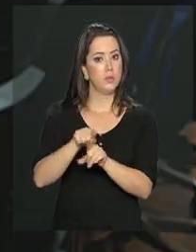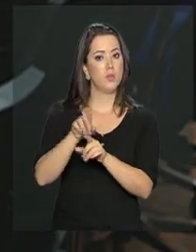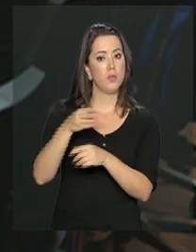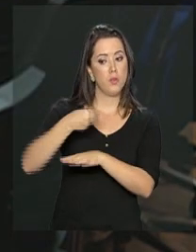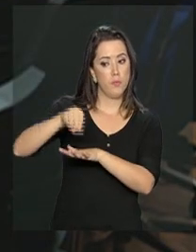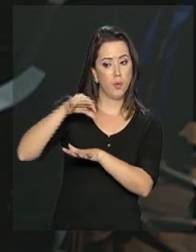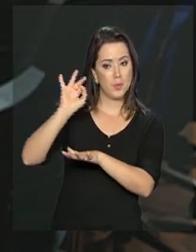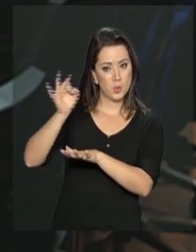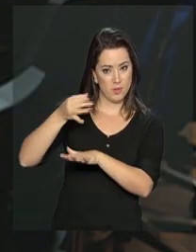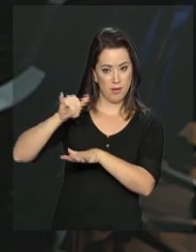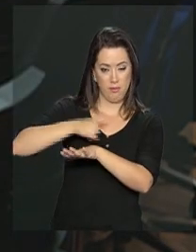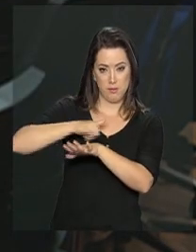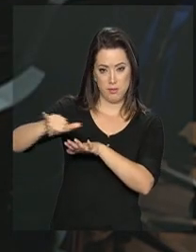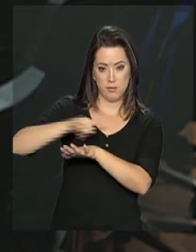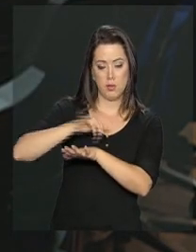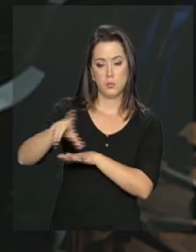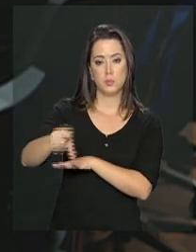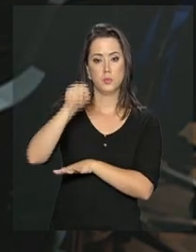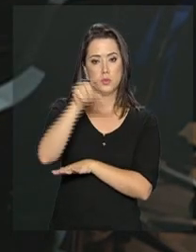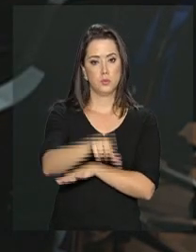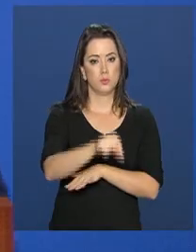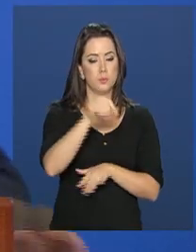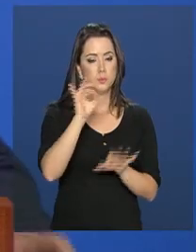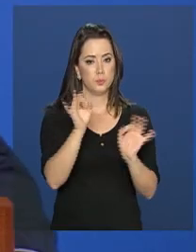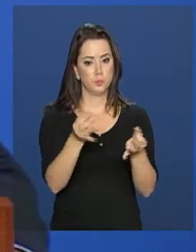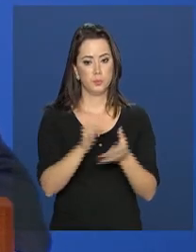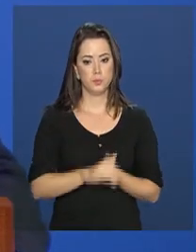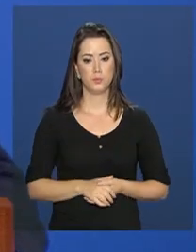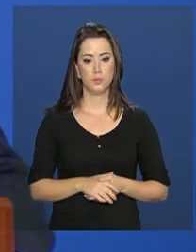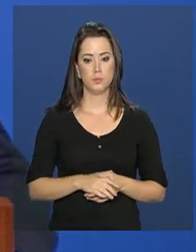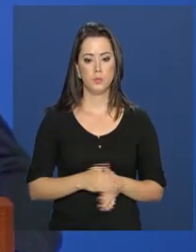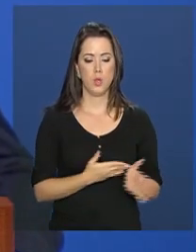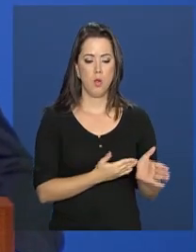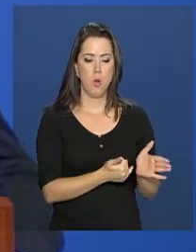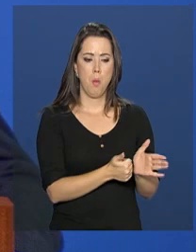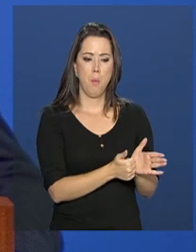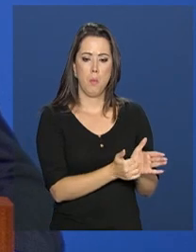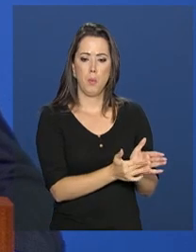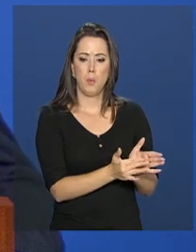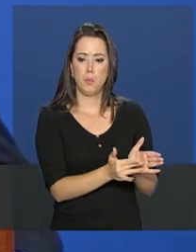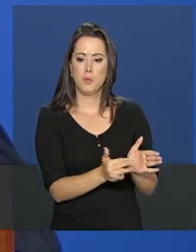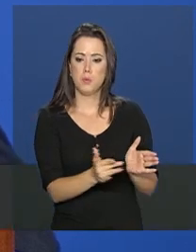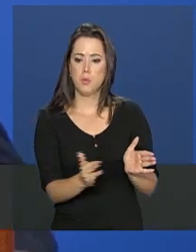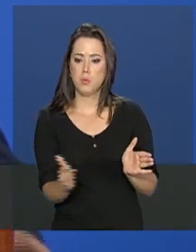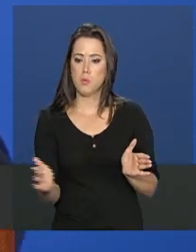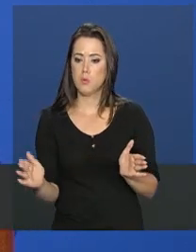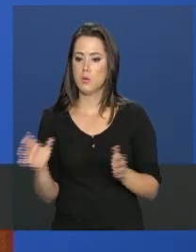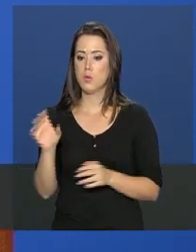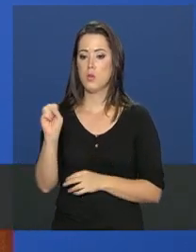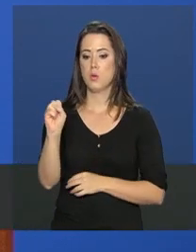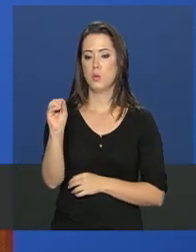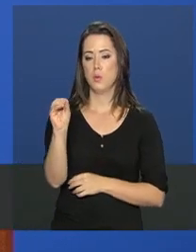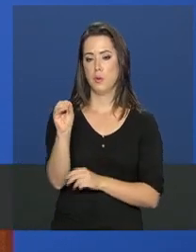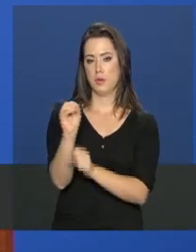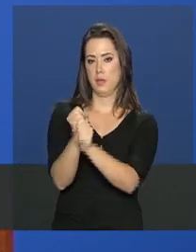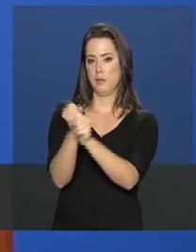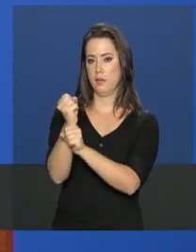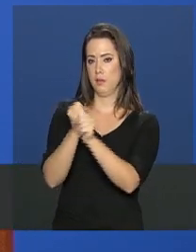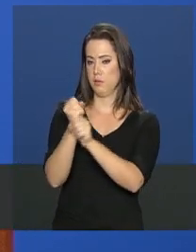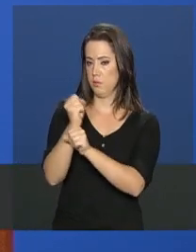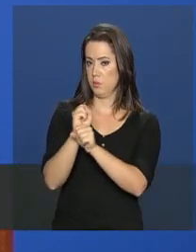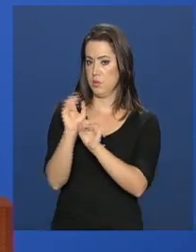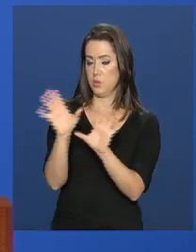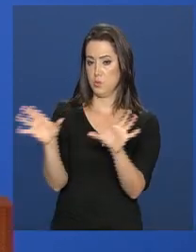confiáveis para tomada de decisões nesta longa jornada de 80 anos este órgão da presidência